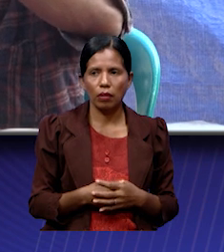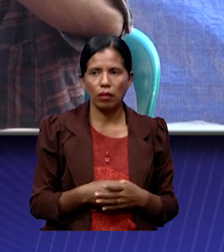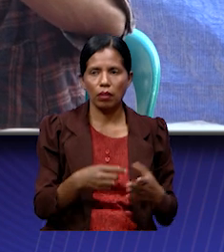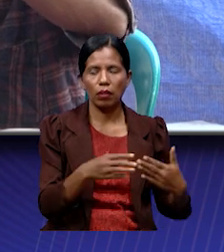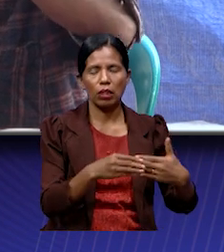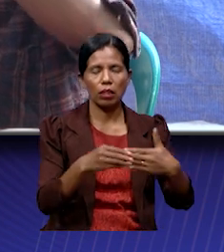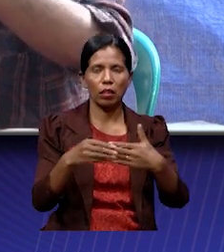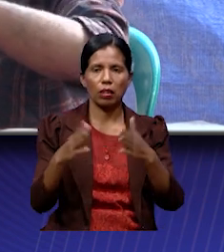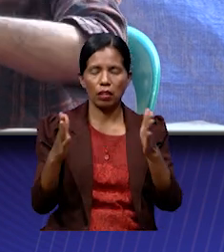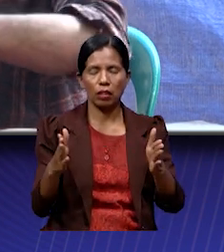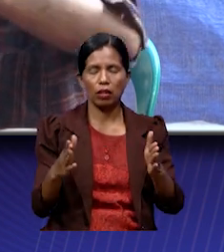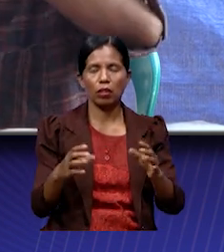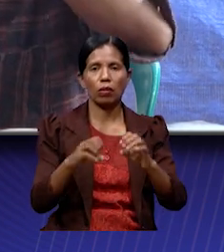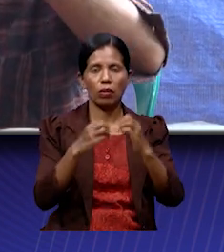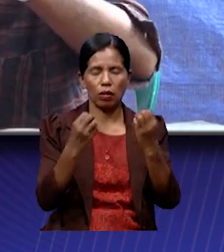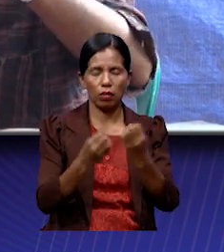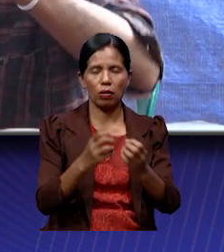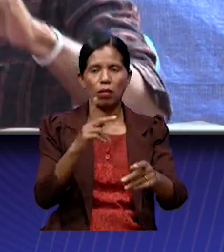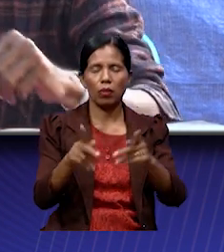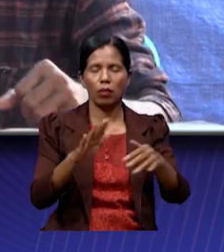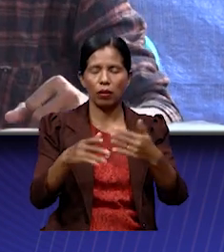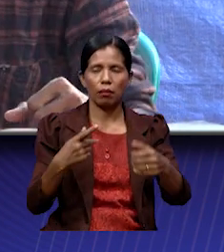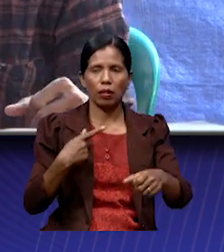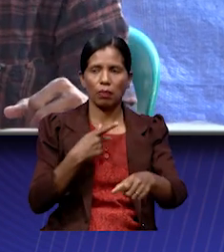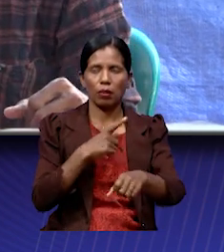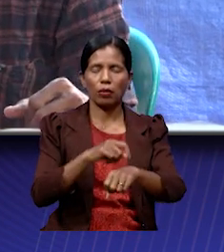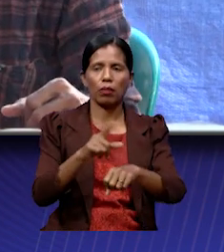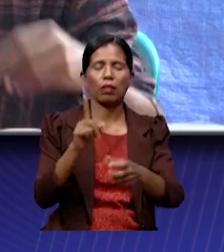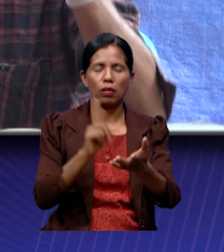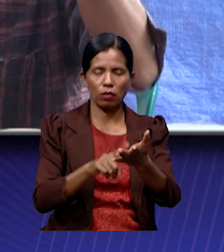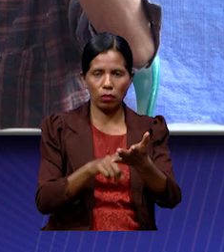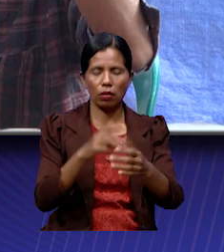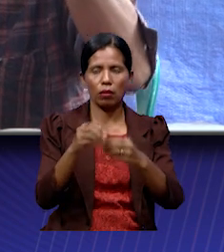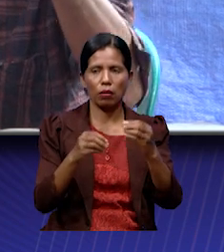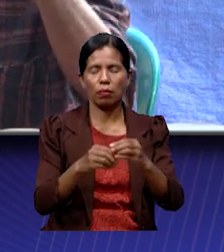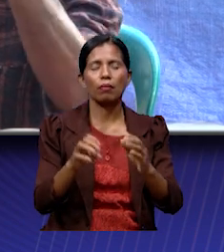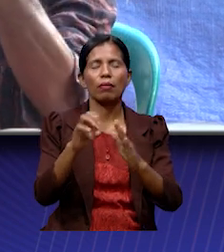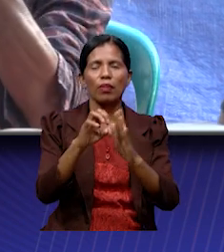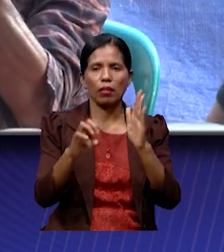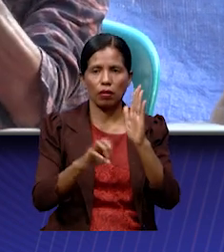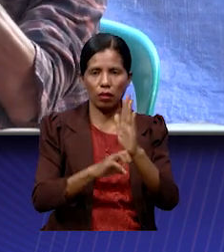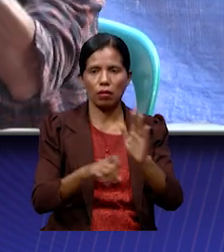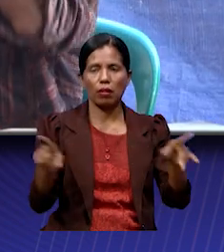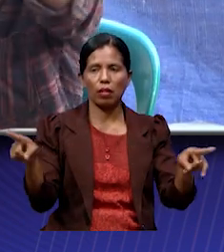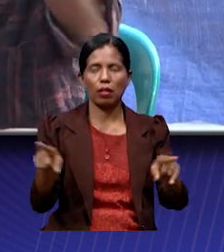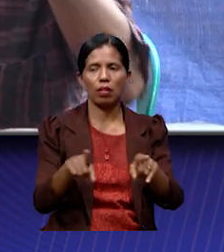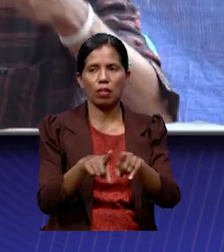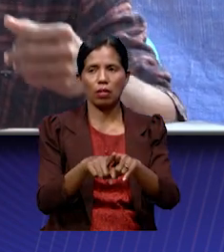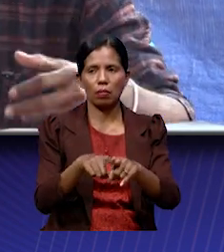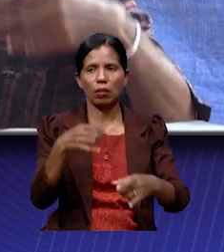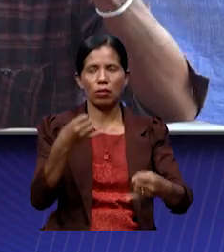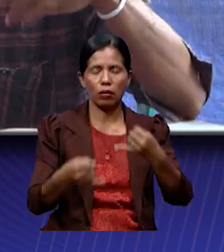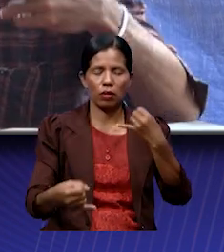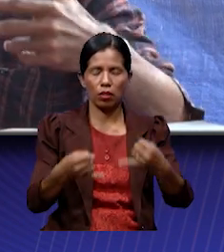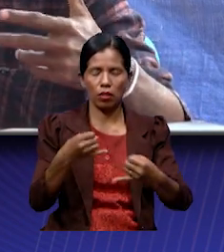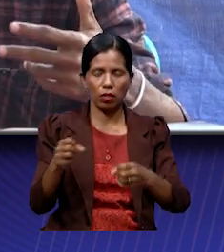organ estado nia o komunidade parlamento uto ting diskuti dana. Para estado ne sai mata dalam ba justice sosial la